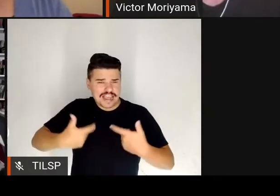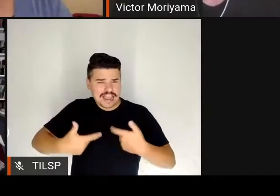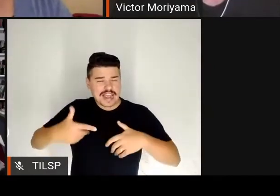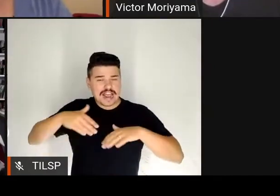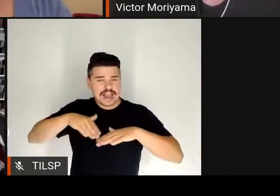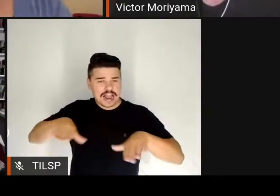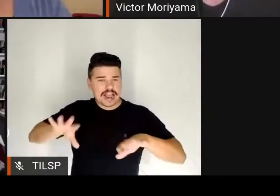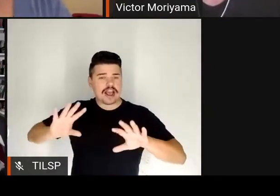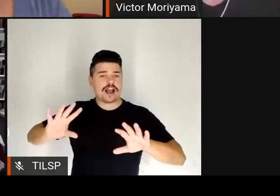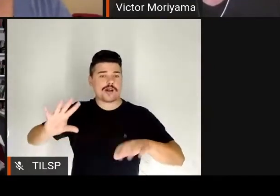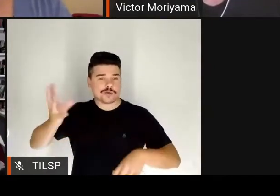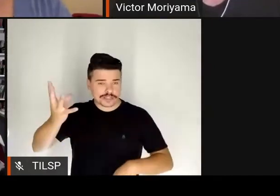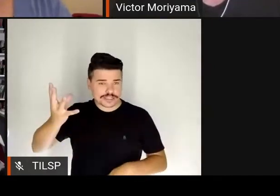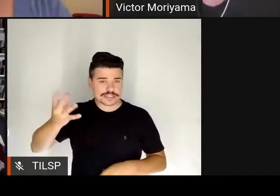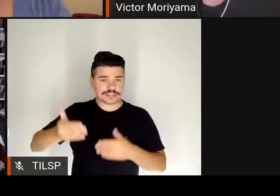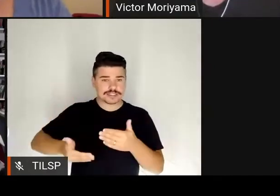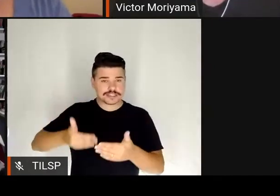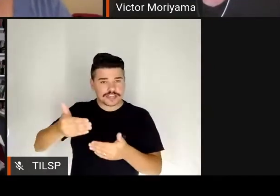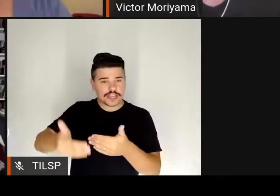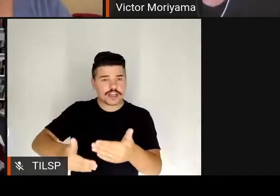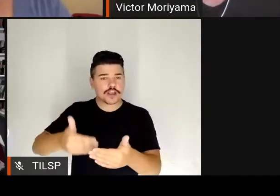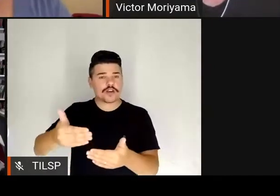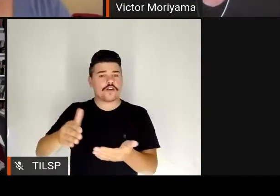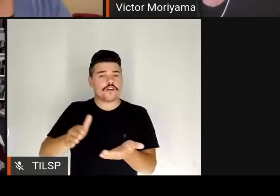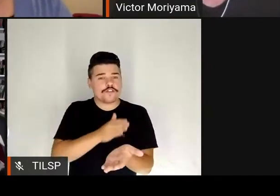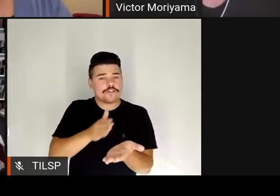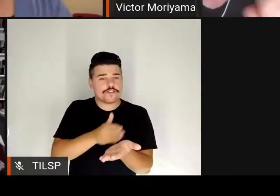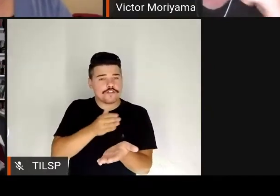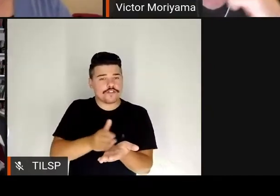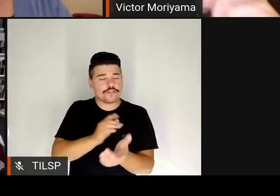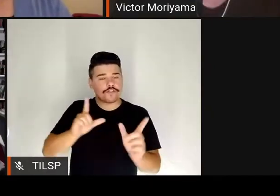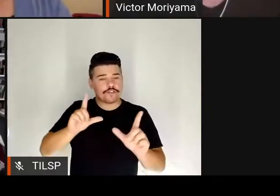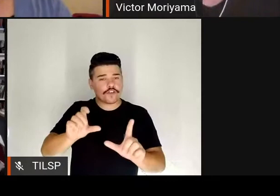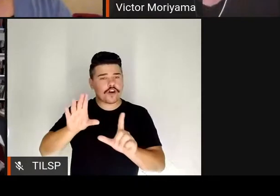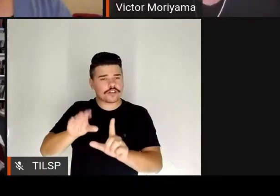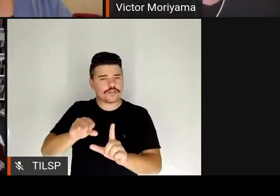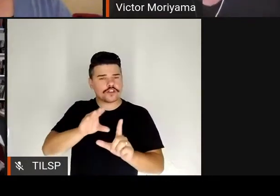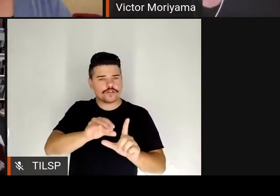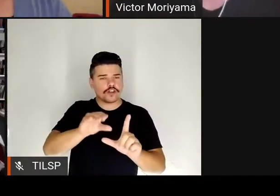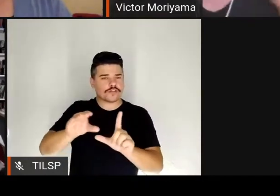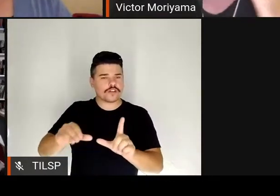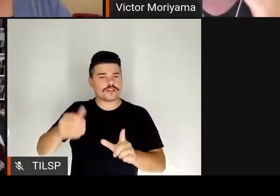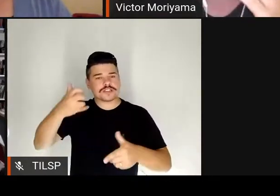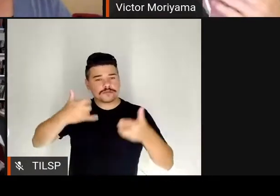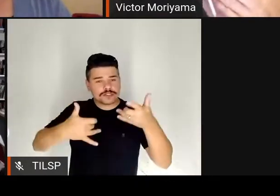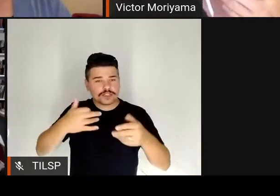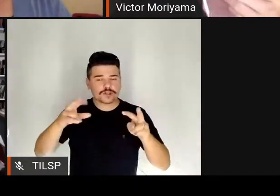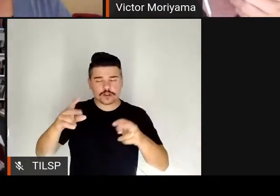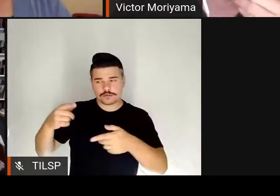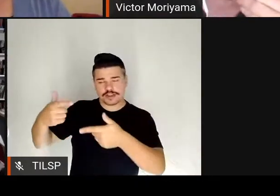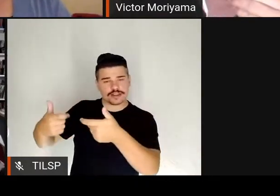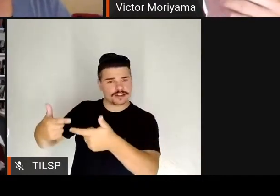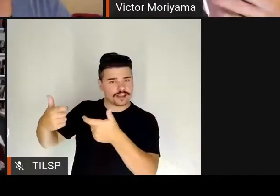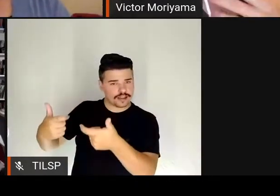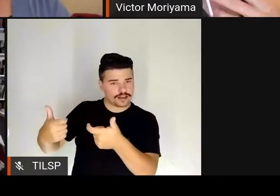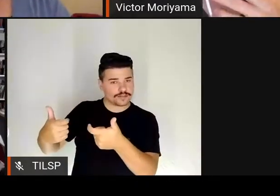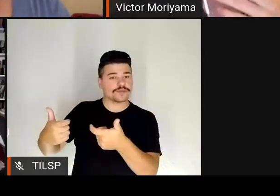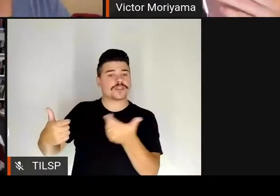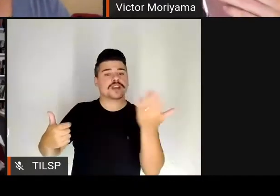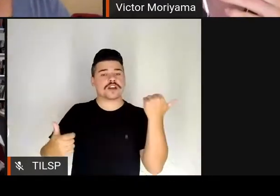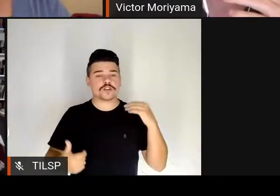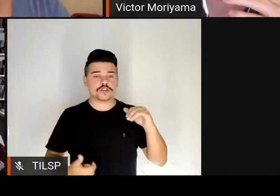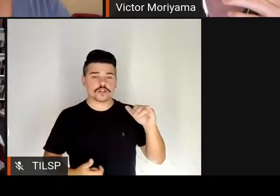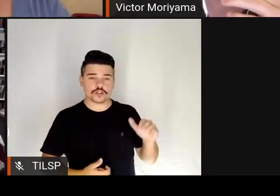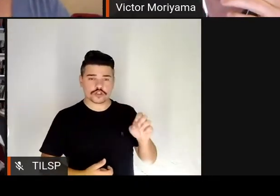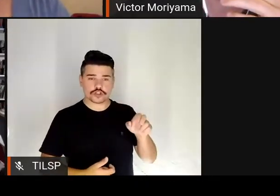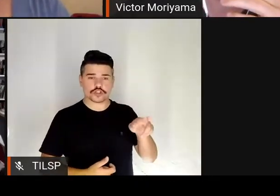um surgimento de diversos álbuns fotográficos tratando dessa guerra. Tanto que o Georges Duberman,